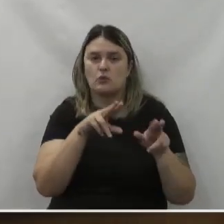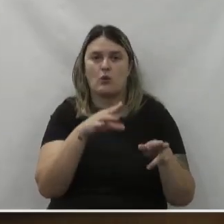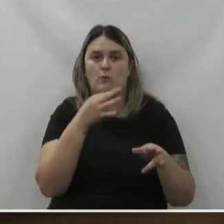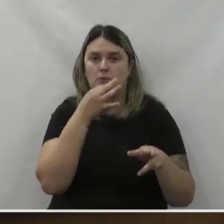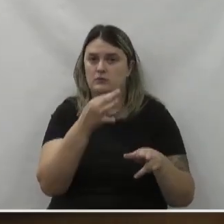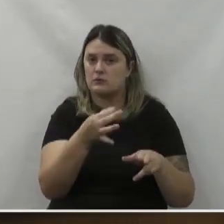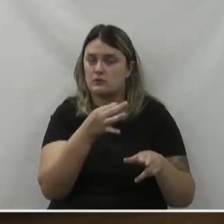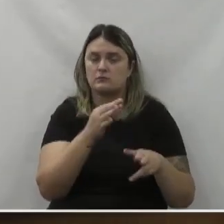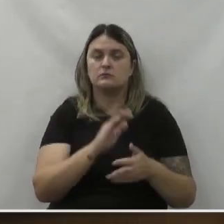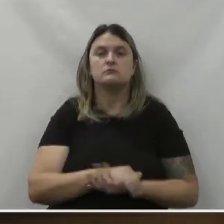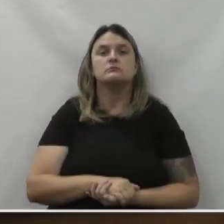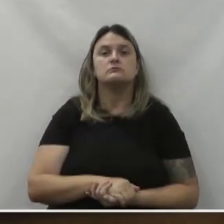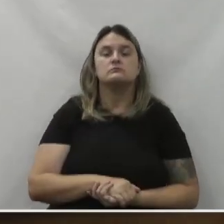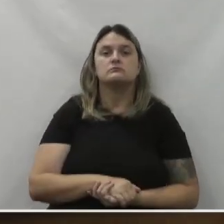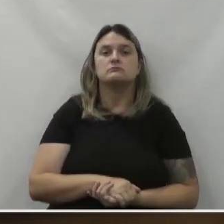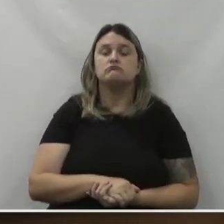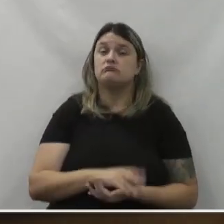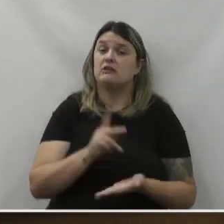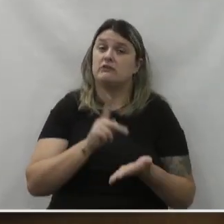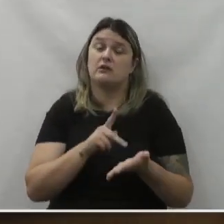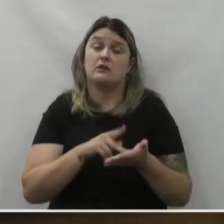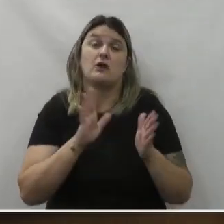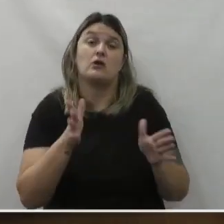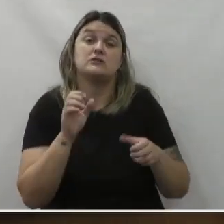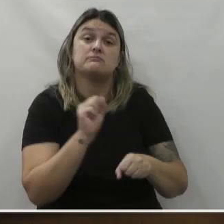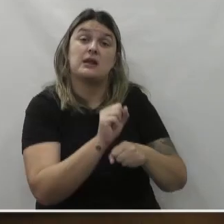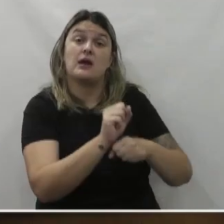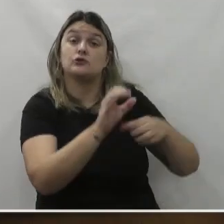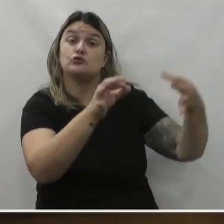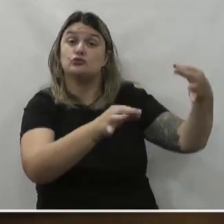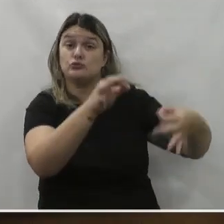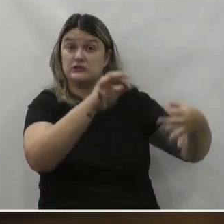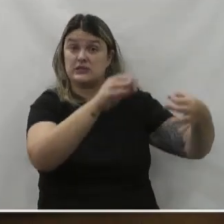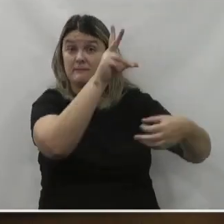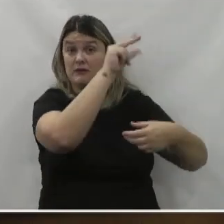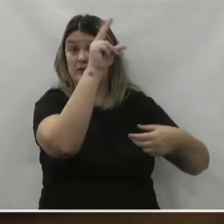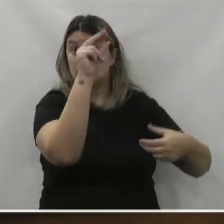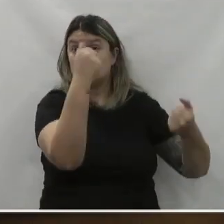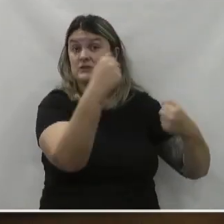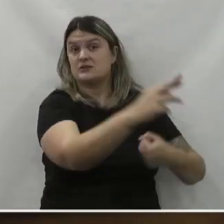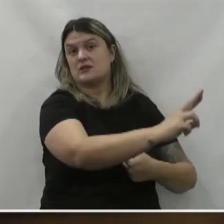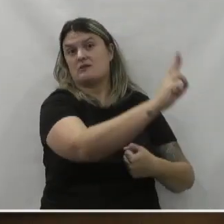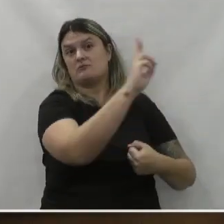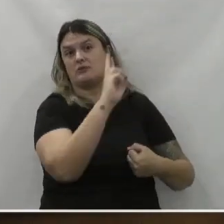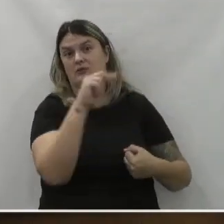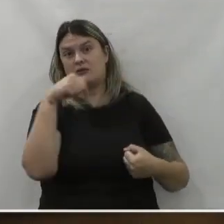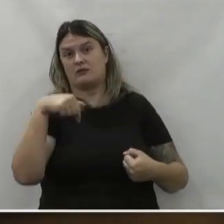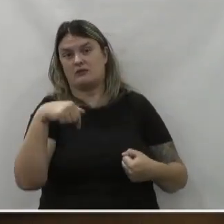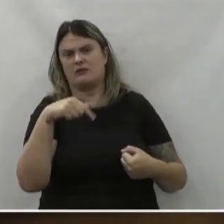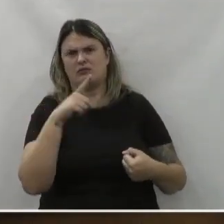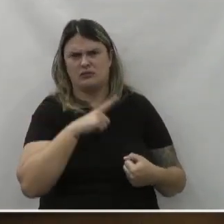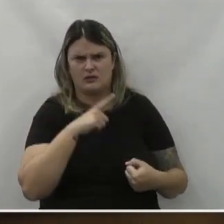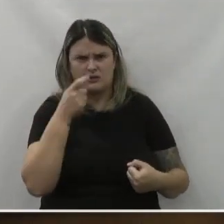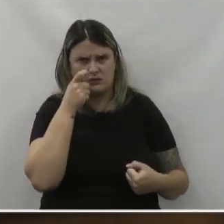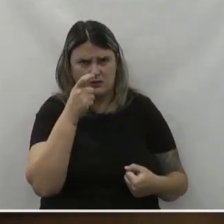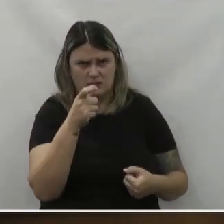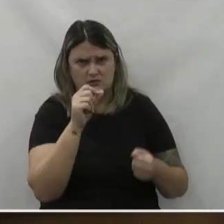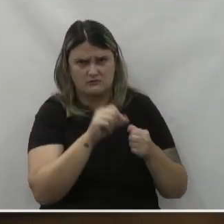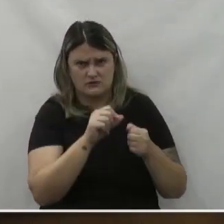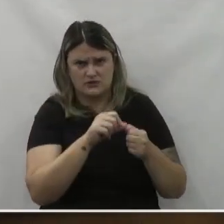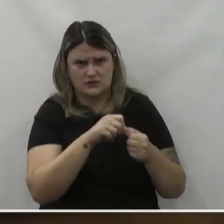algumas situações que realmente agora nós precisamos que o Executivo nos diga. Ele tem interesse de fazer